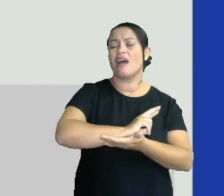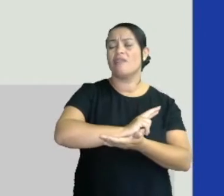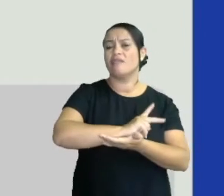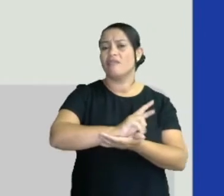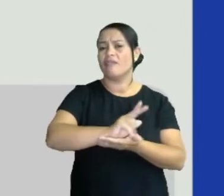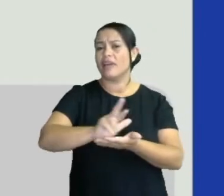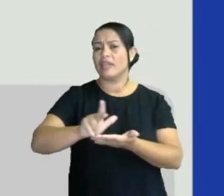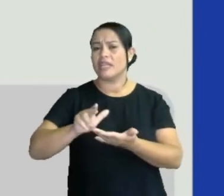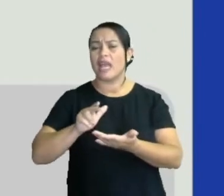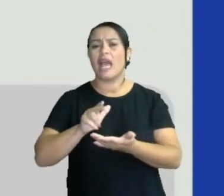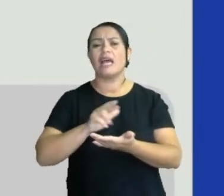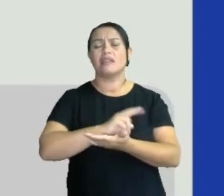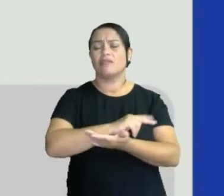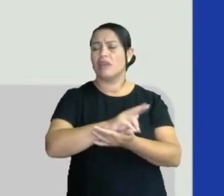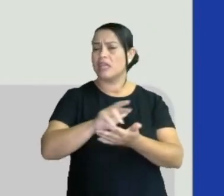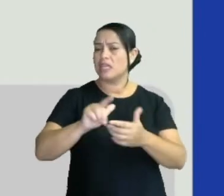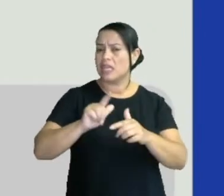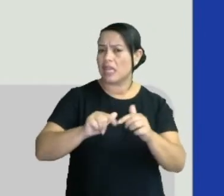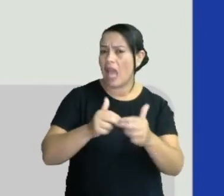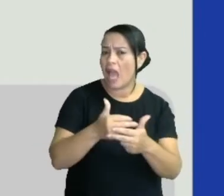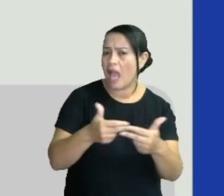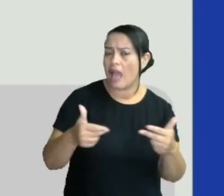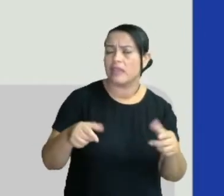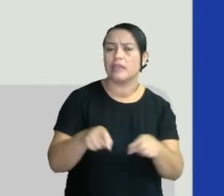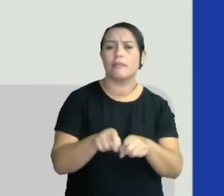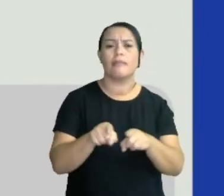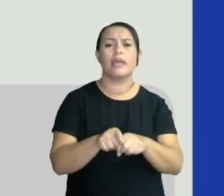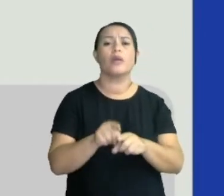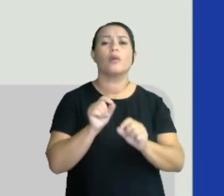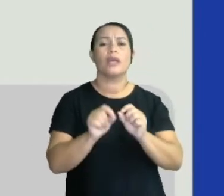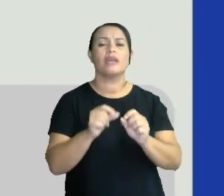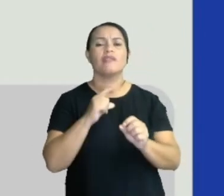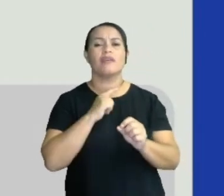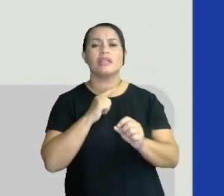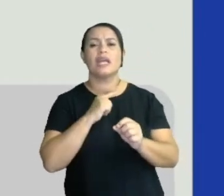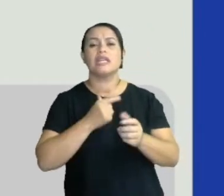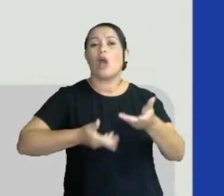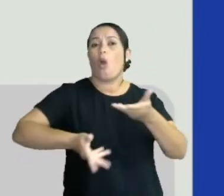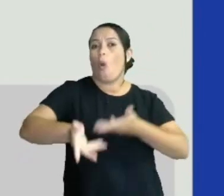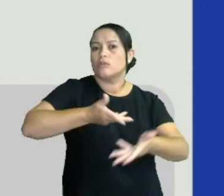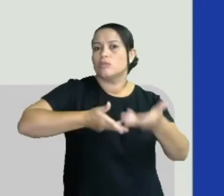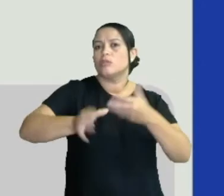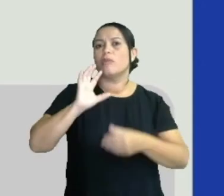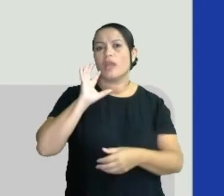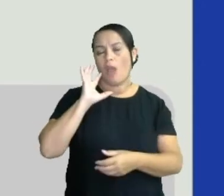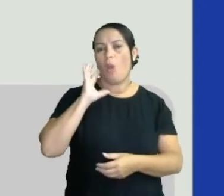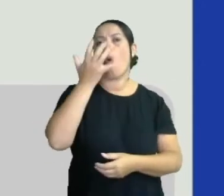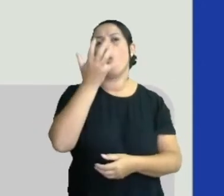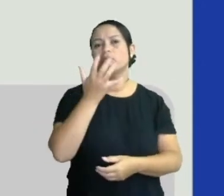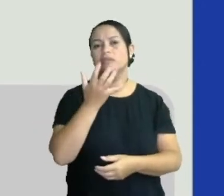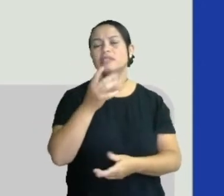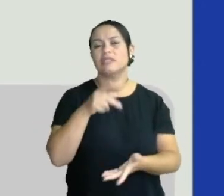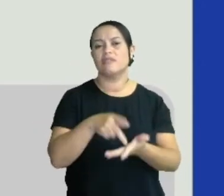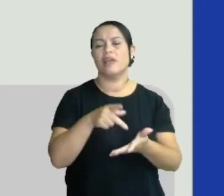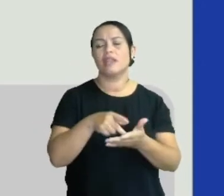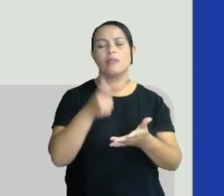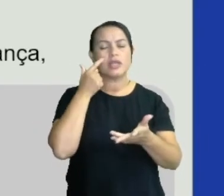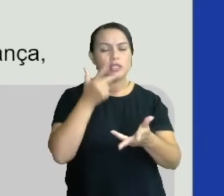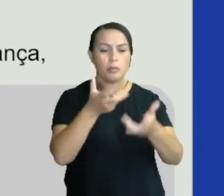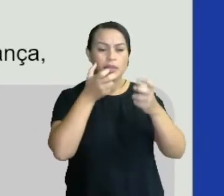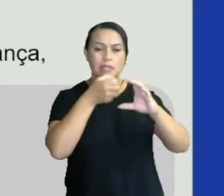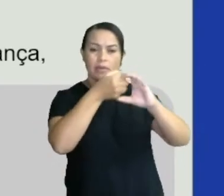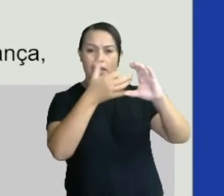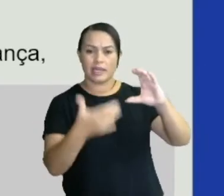a múltiplos fatores que vão contribuir para que isso aconteça, para que a gente